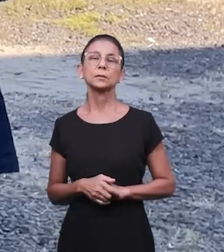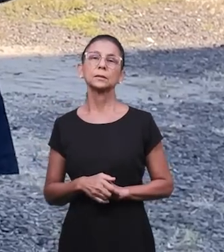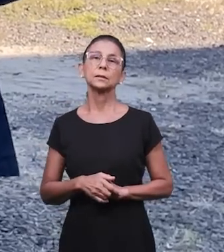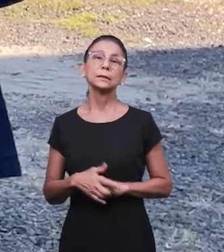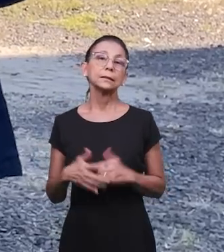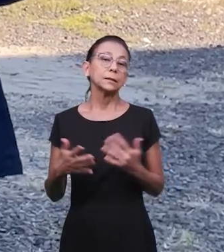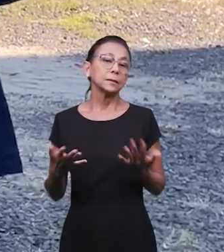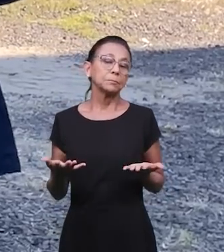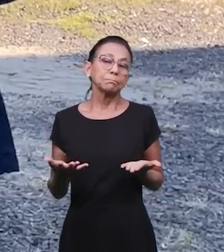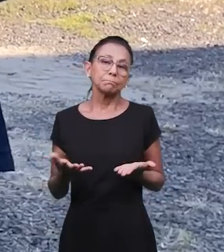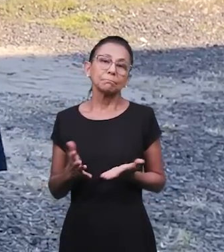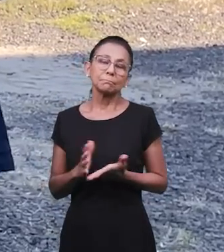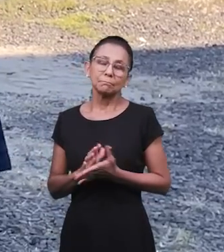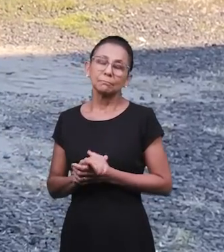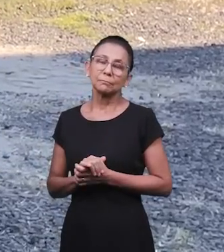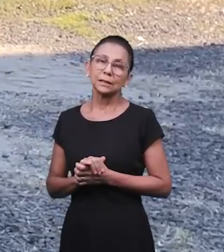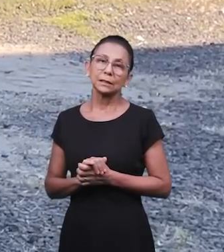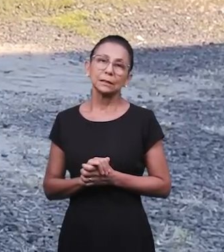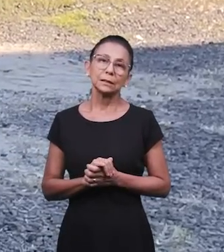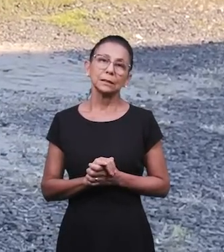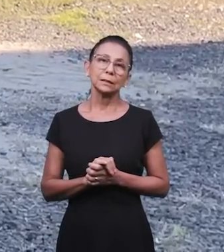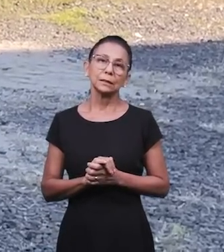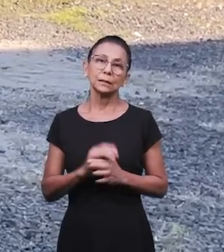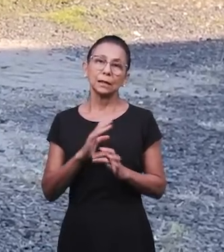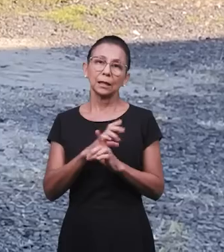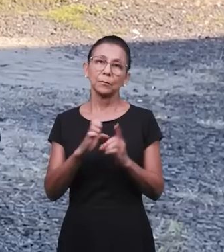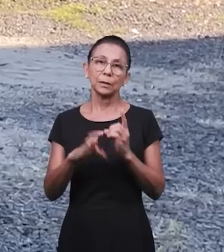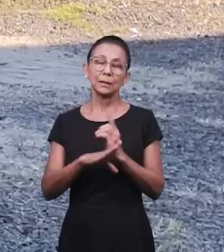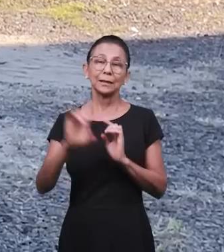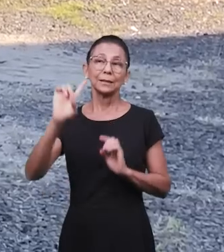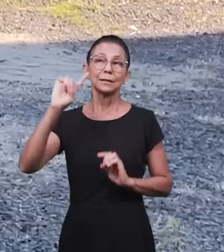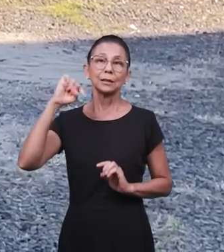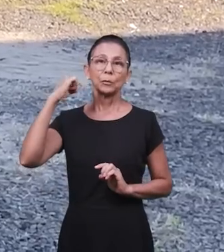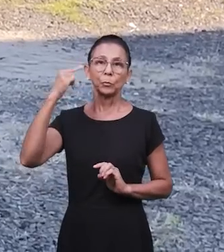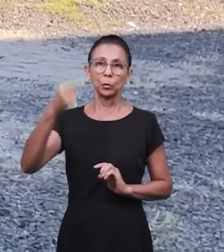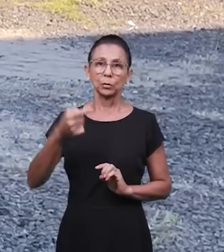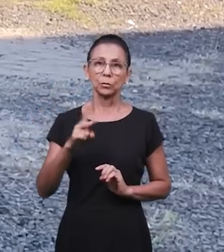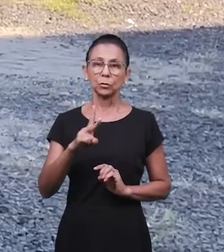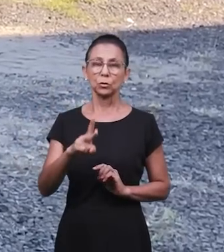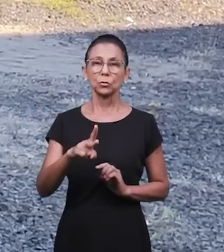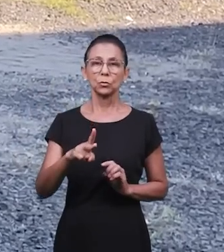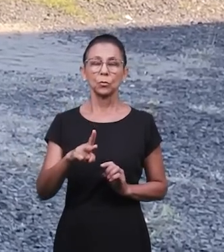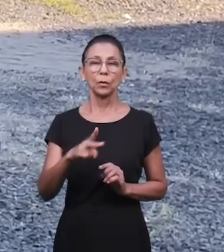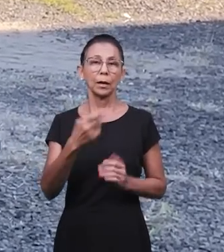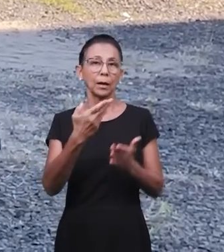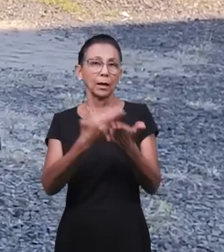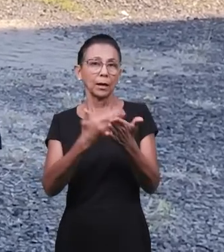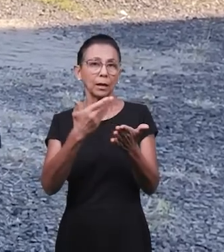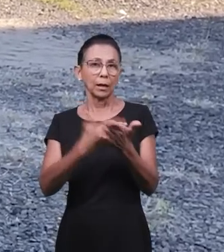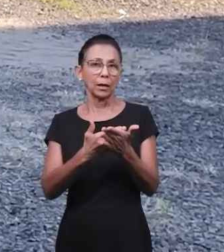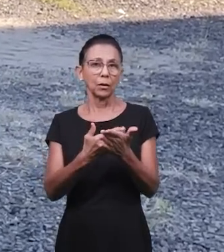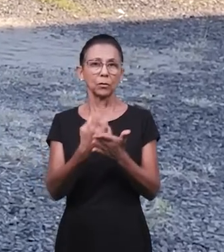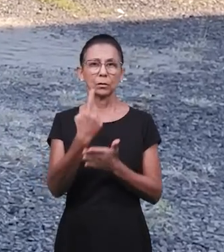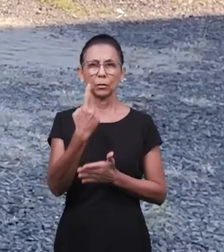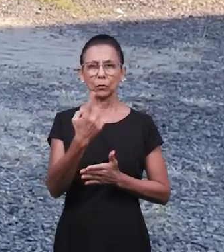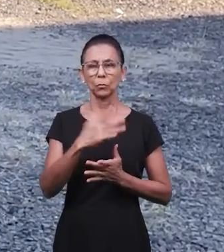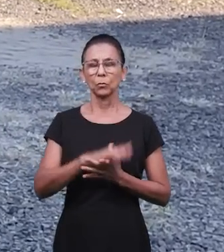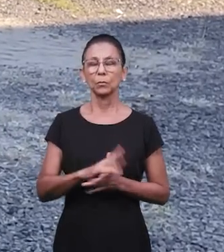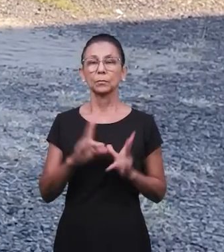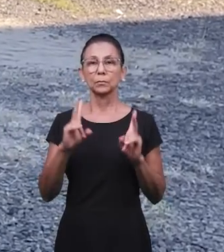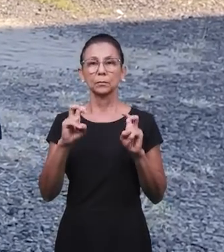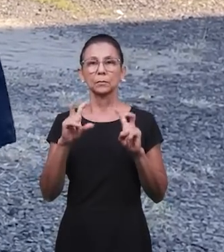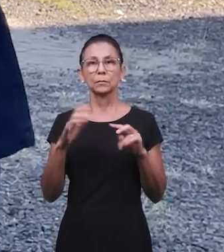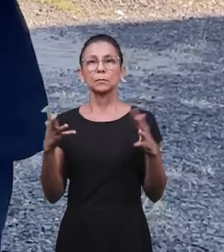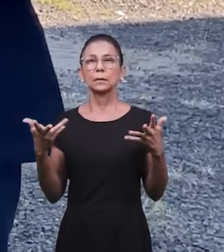participando, e após a escola bíblica nós teremos ainda mais uma aula. São temas maravilhosos